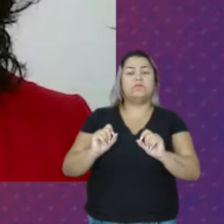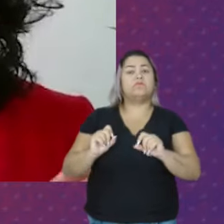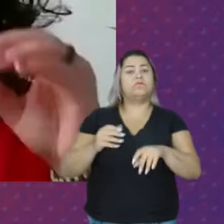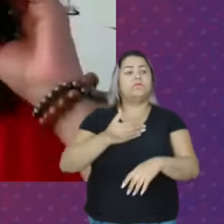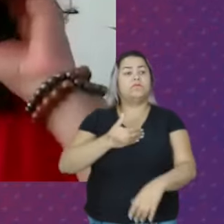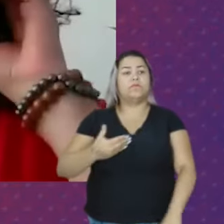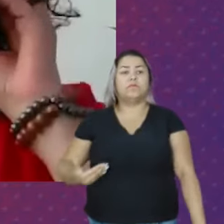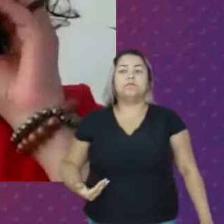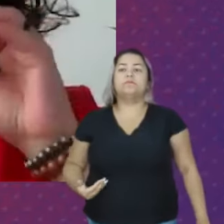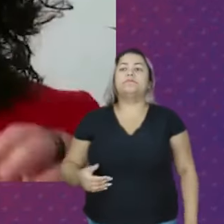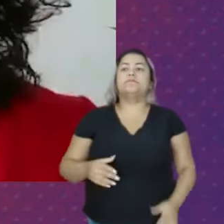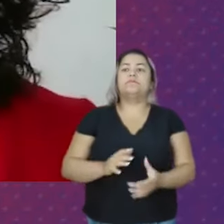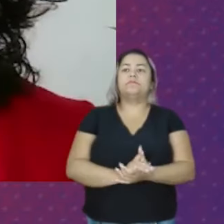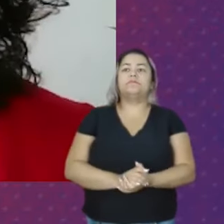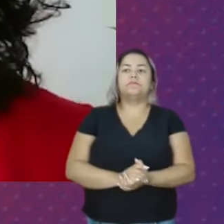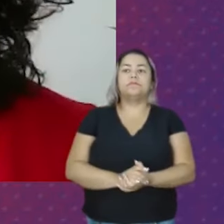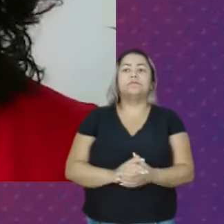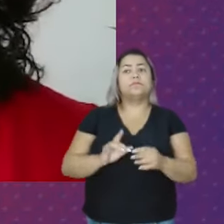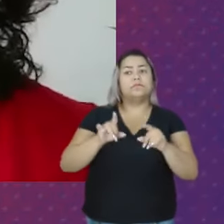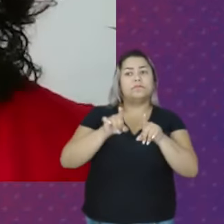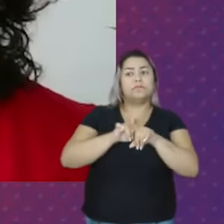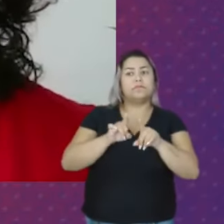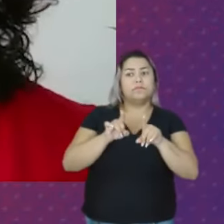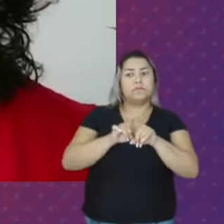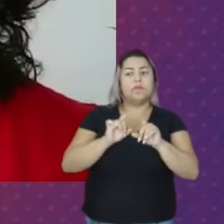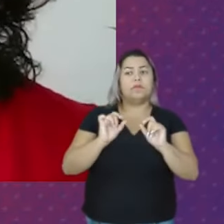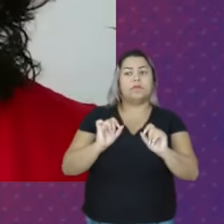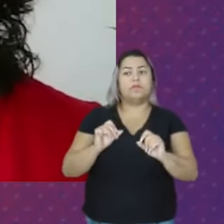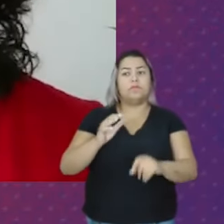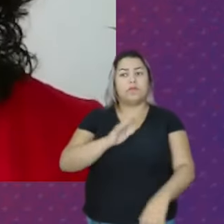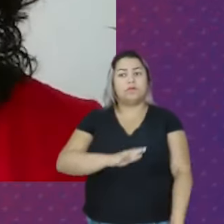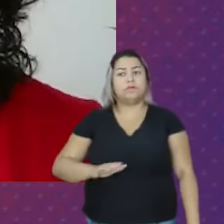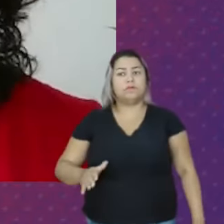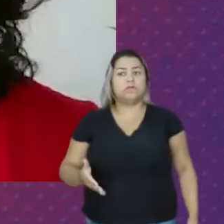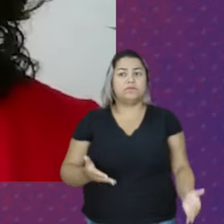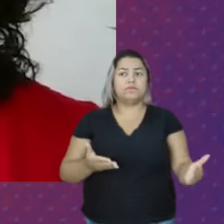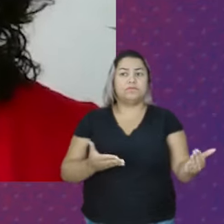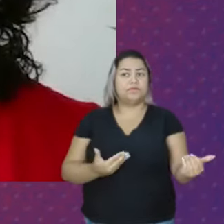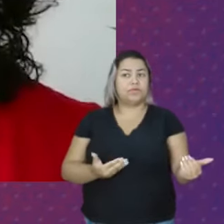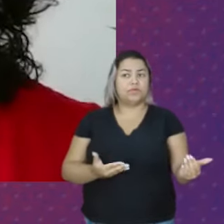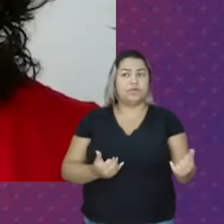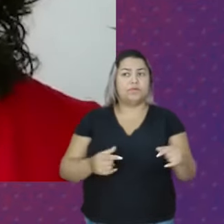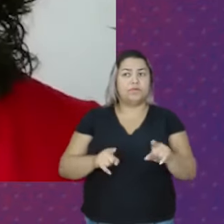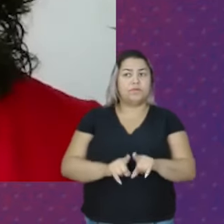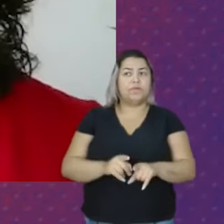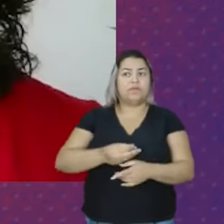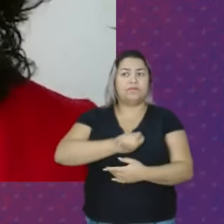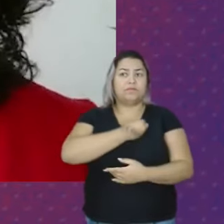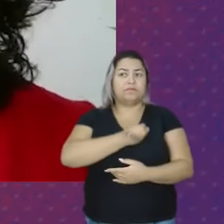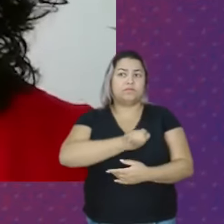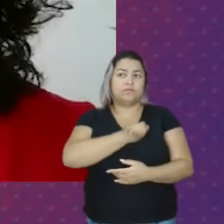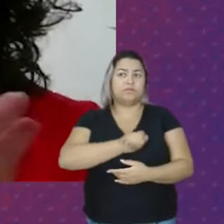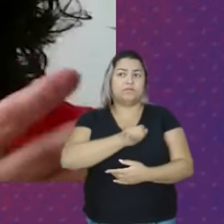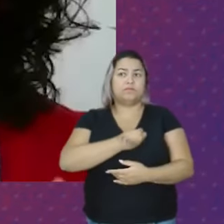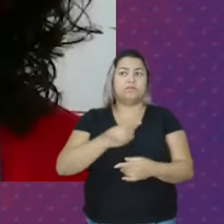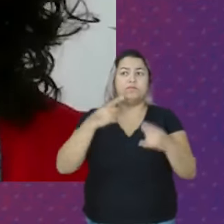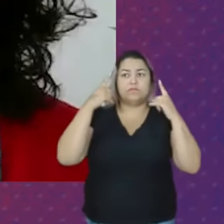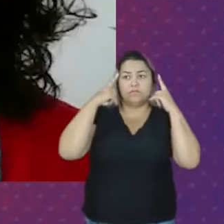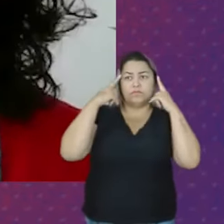pública. Então, a partir do momento que uma criança ou adolescente vivencia uma situação de